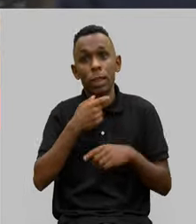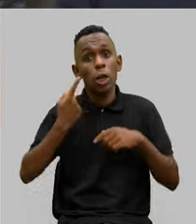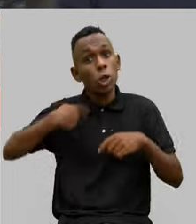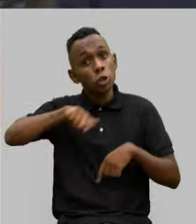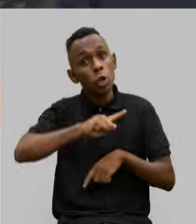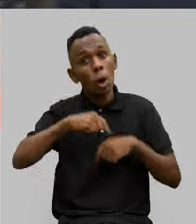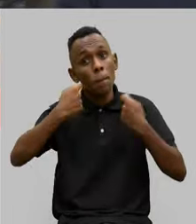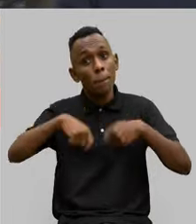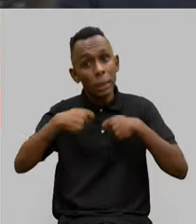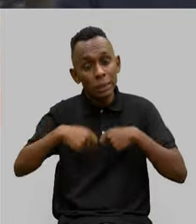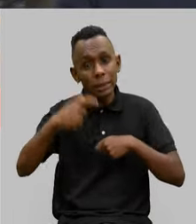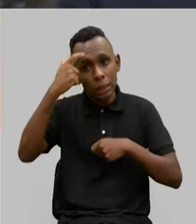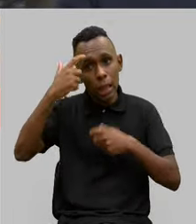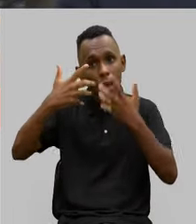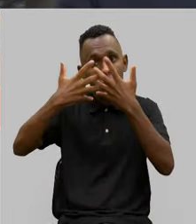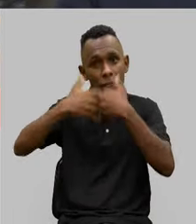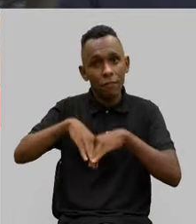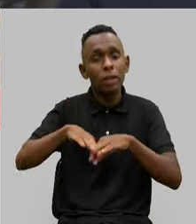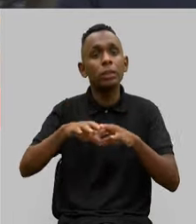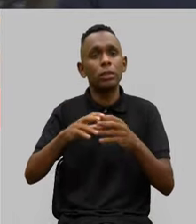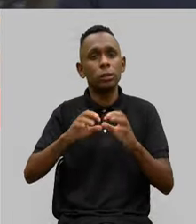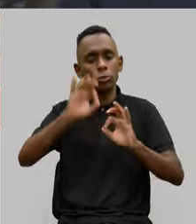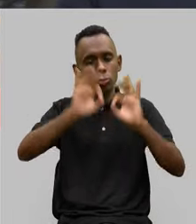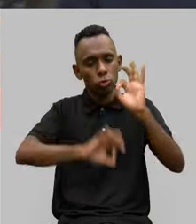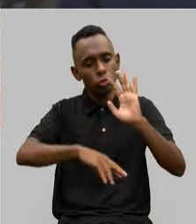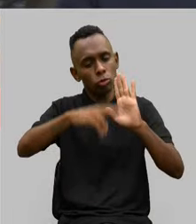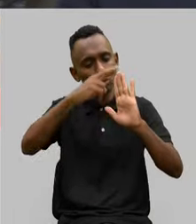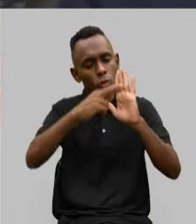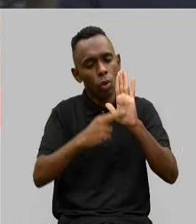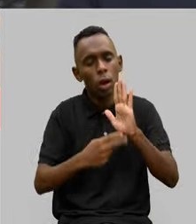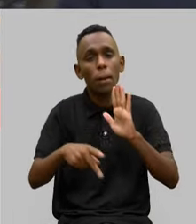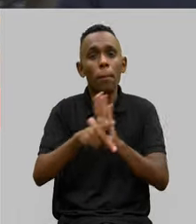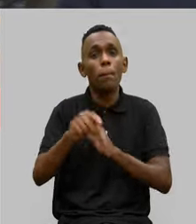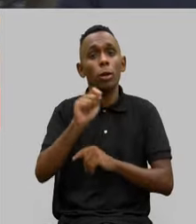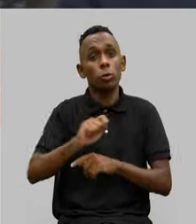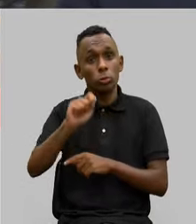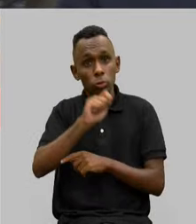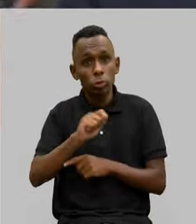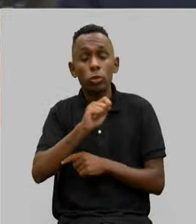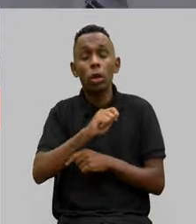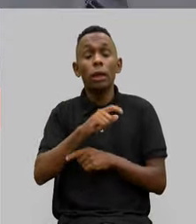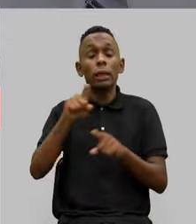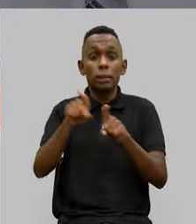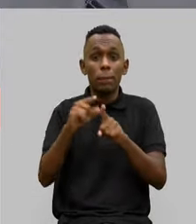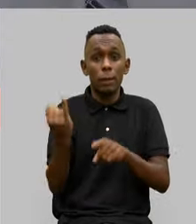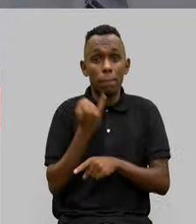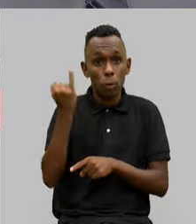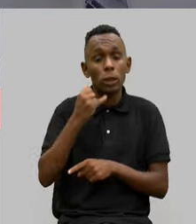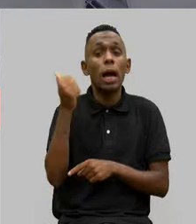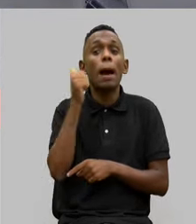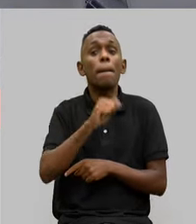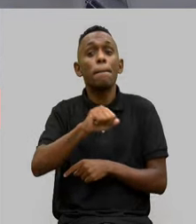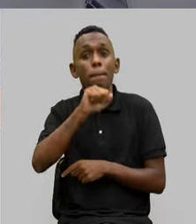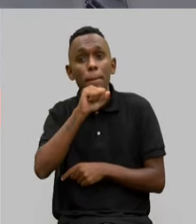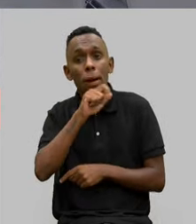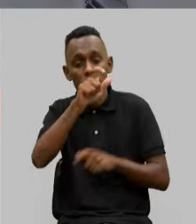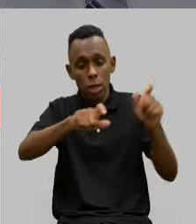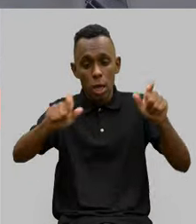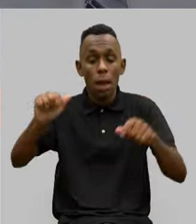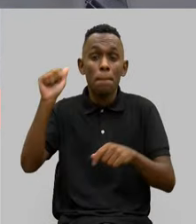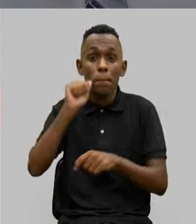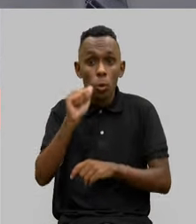pensar a regularização das associações não esquecer que as mulheres mães já estão